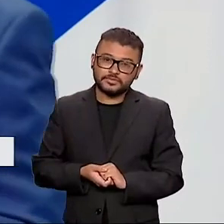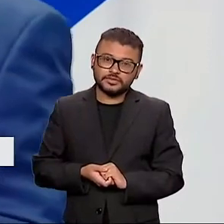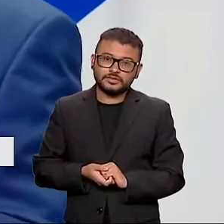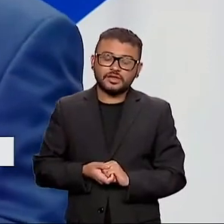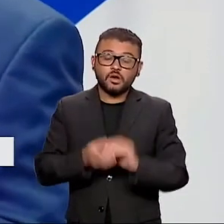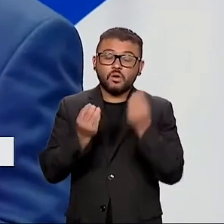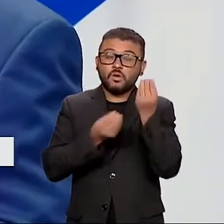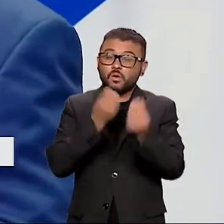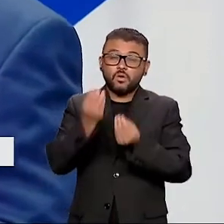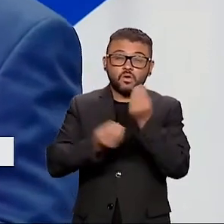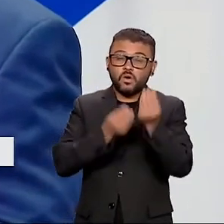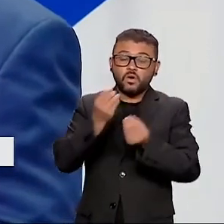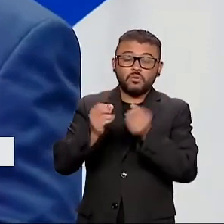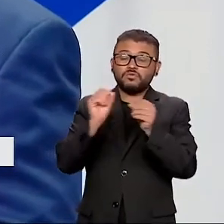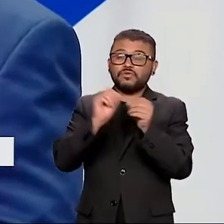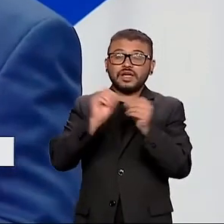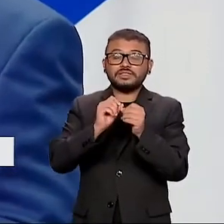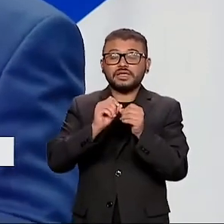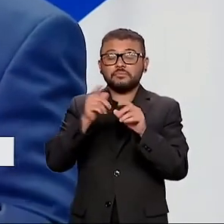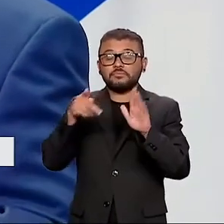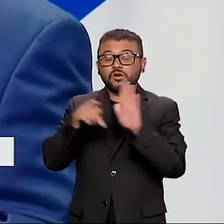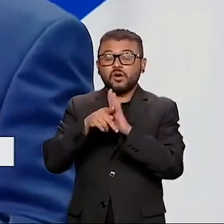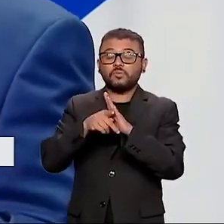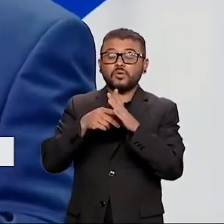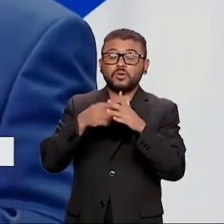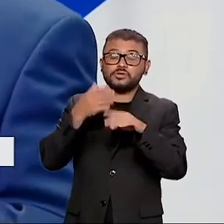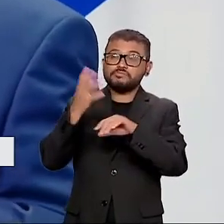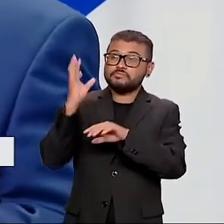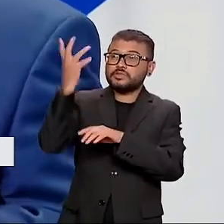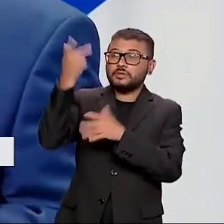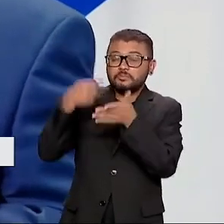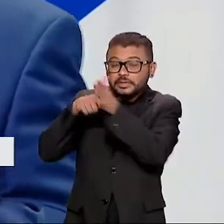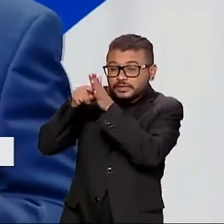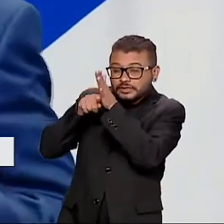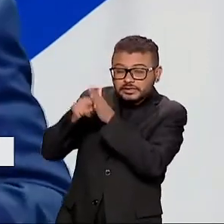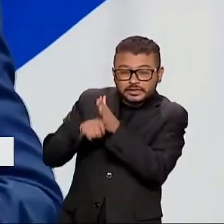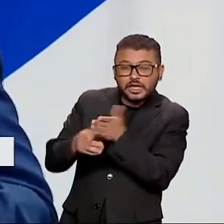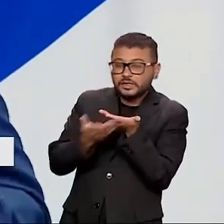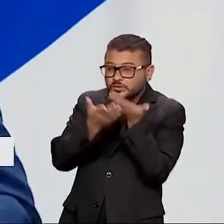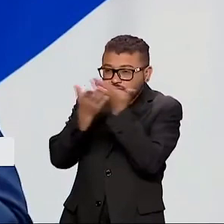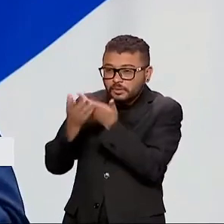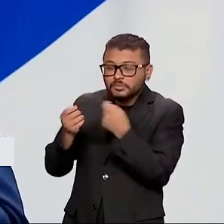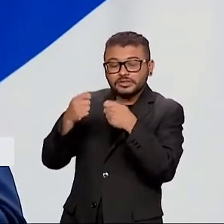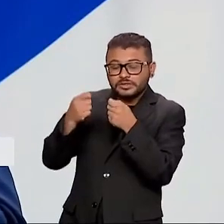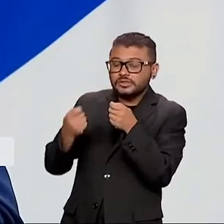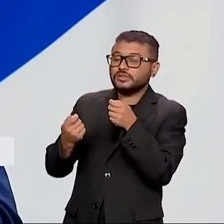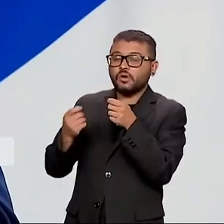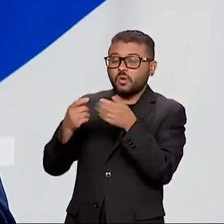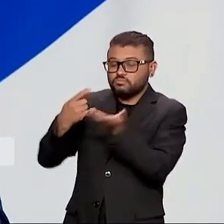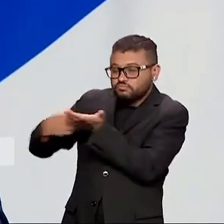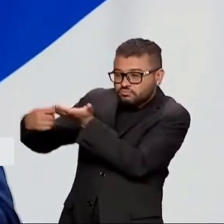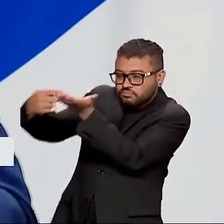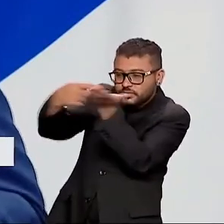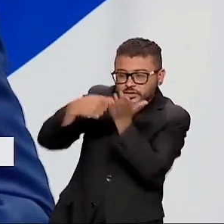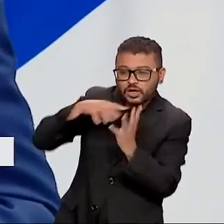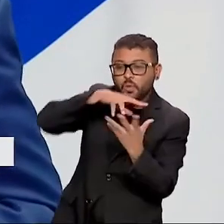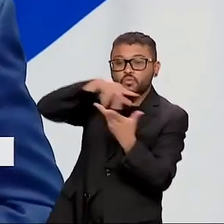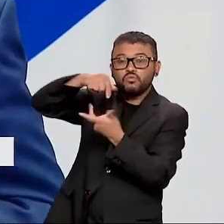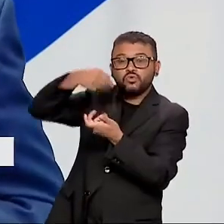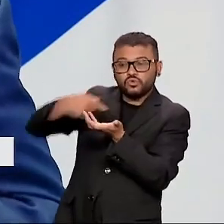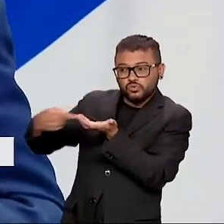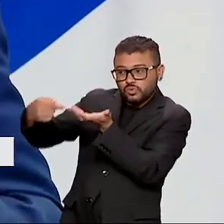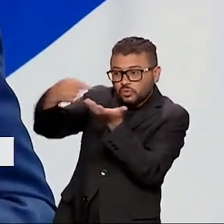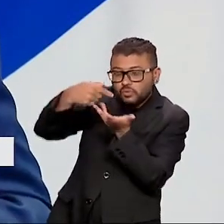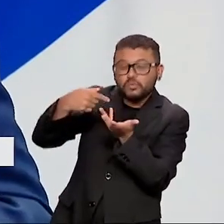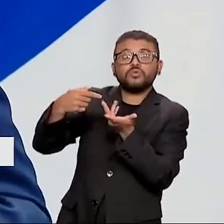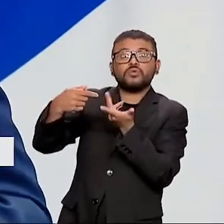Como fazer da biodiversidade da Amazônia e da boa pesquisa, que, na minha opinião, tem que envolver o mundo inteiro, sabe, o sustento